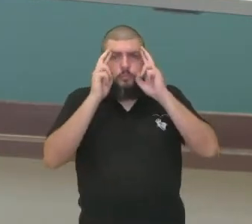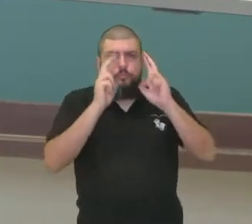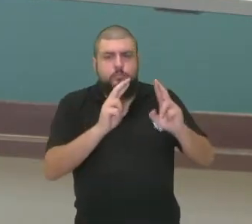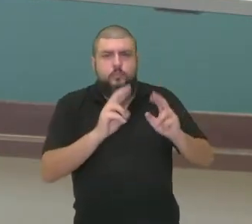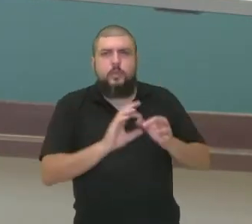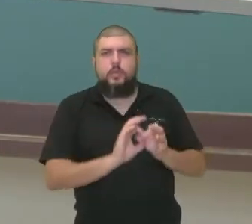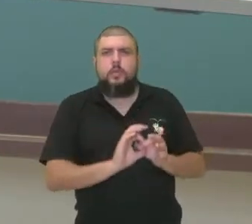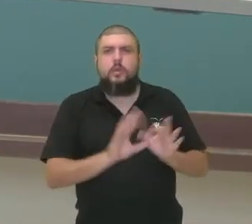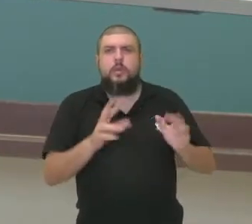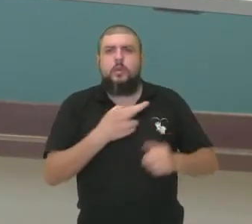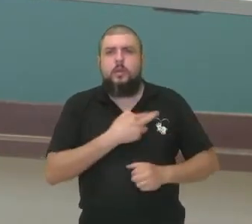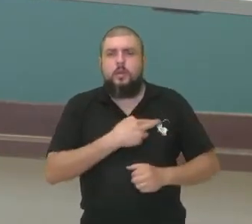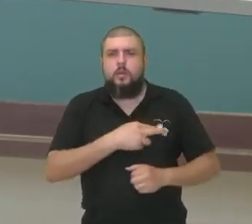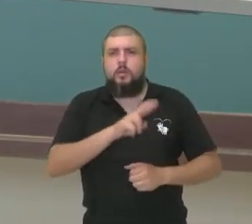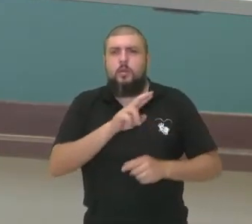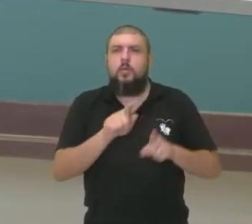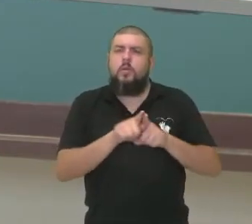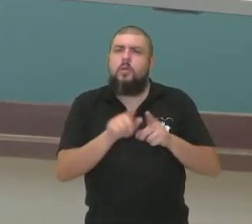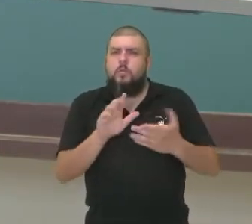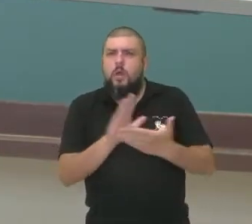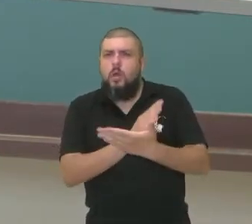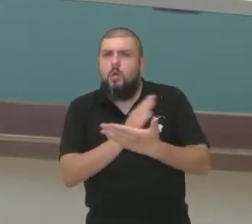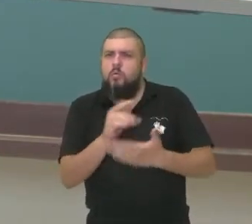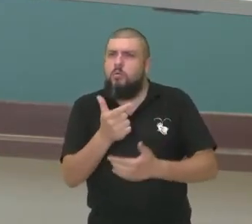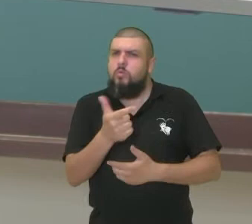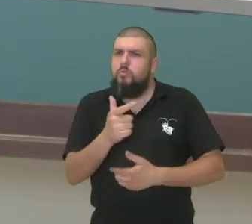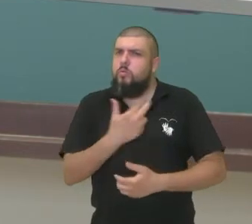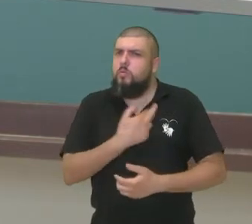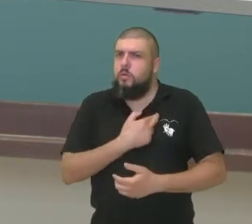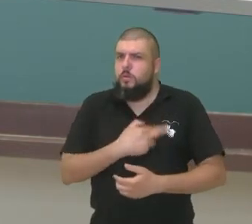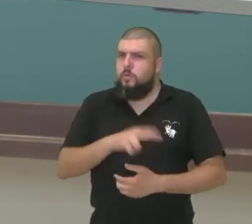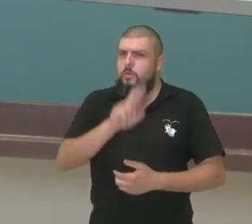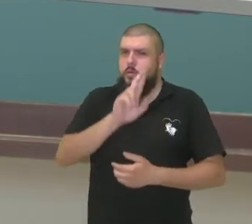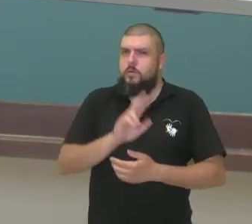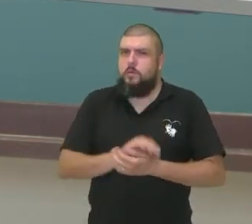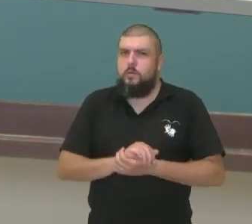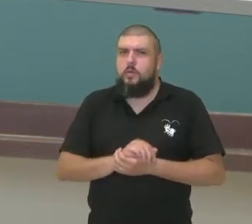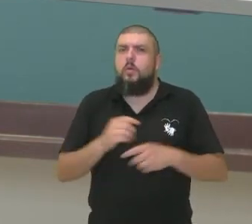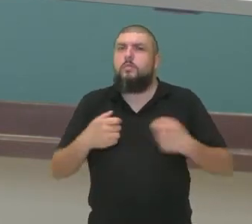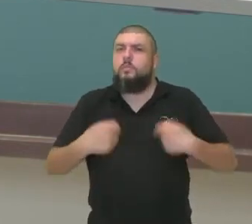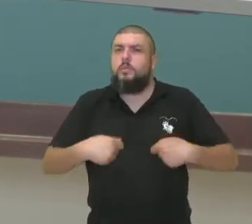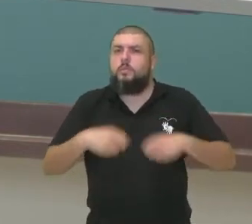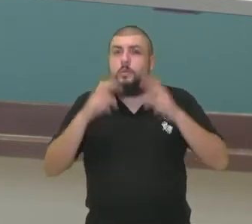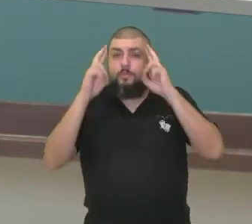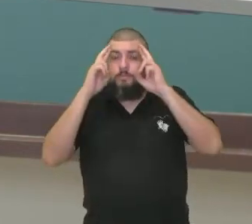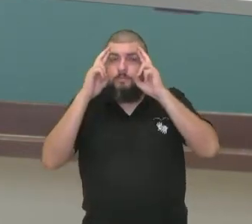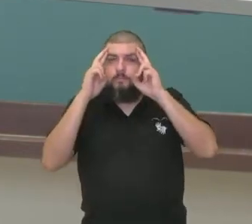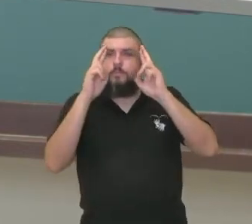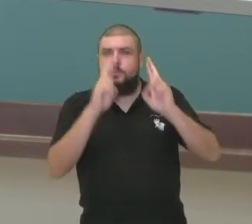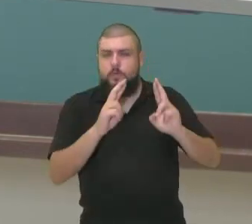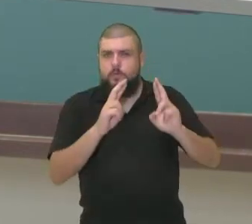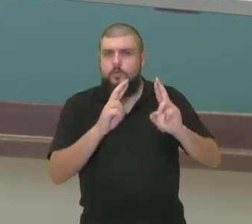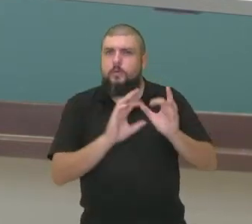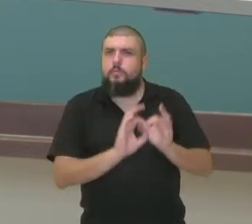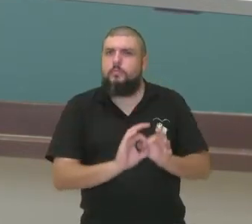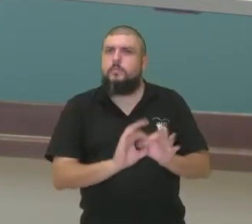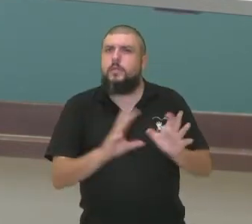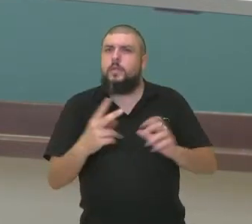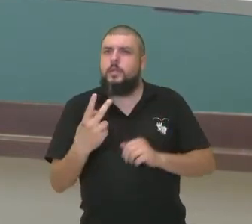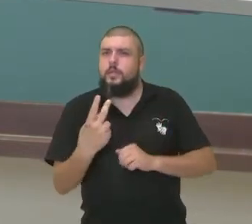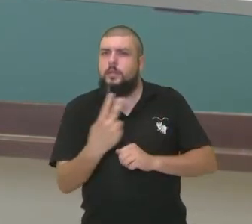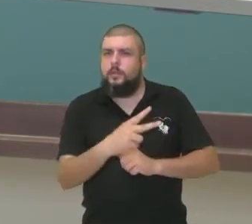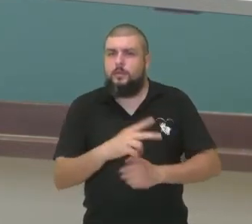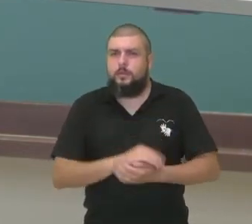inclusive daqueles que não têm religião. Ter ou não ter religião não é a questão. A questão é respeitar a liberdade do outro de